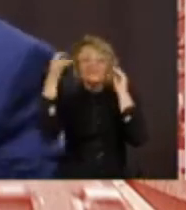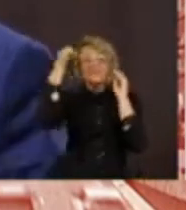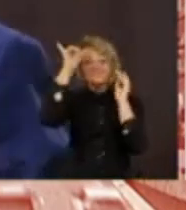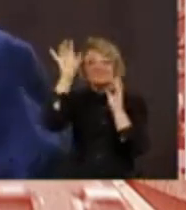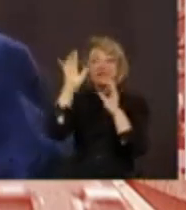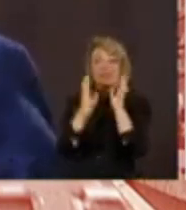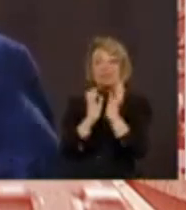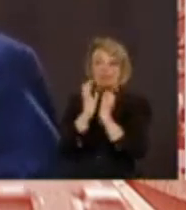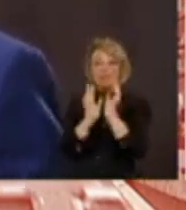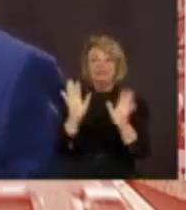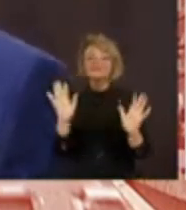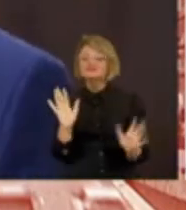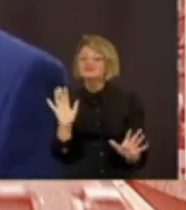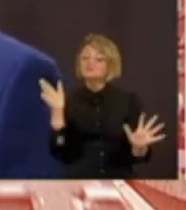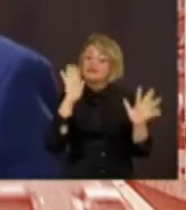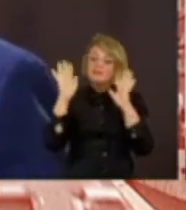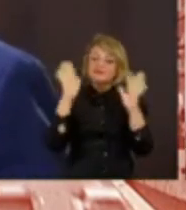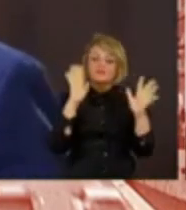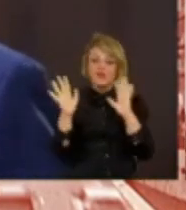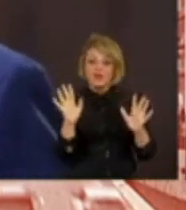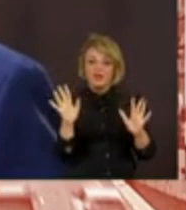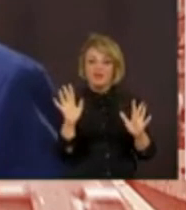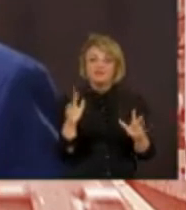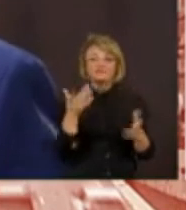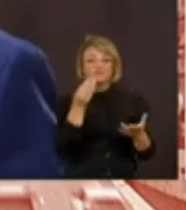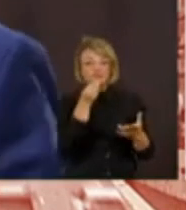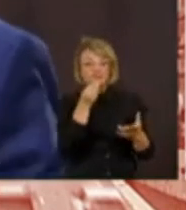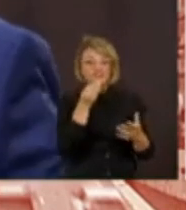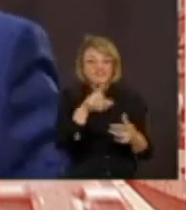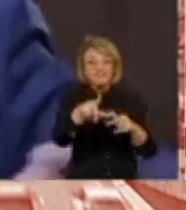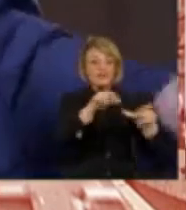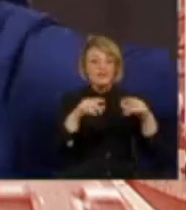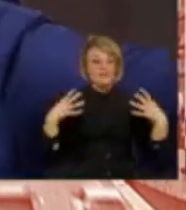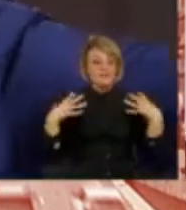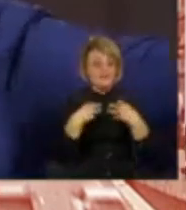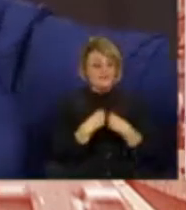detalhe, é a posição em conjunto, não é a posição individual. Eu acho que